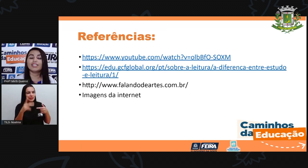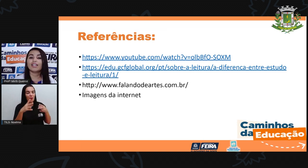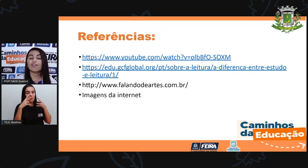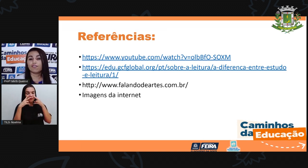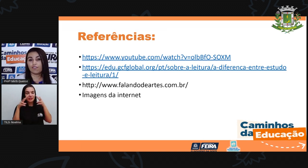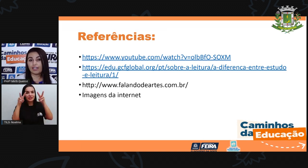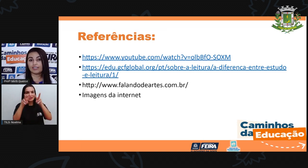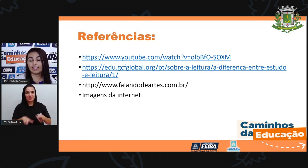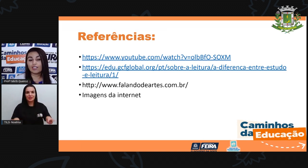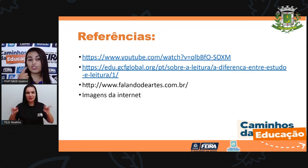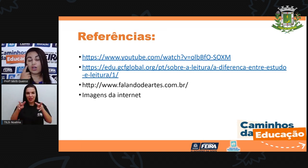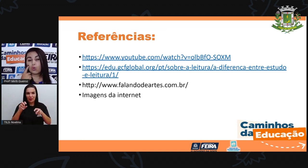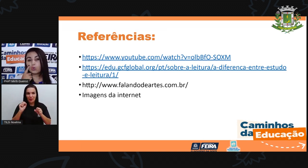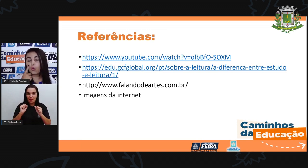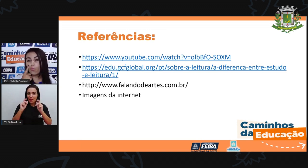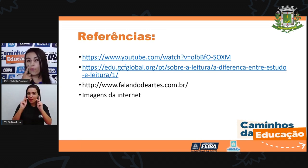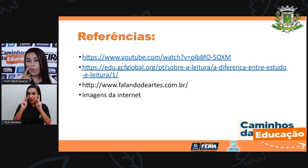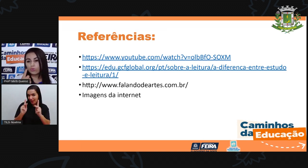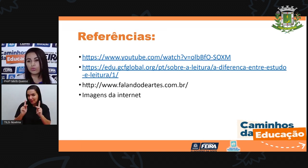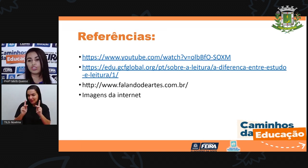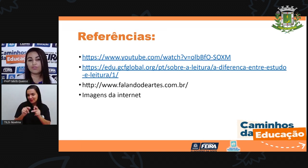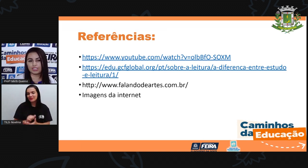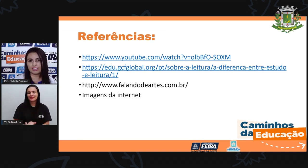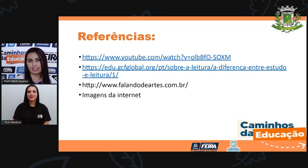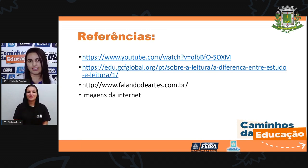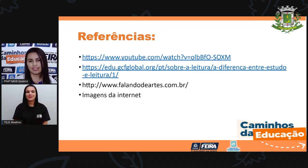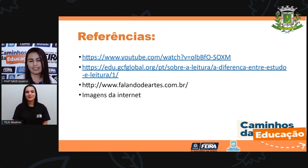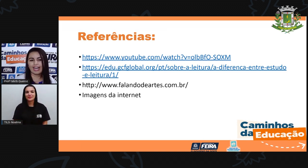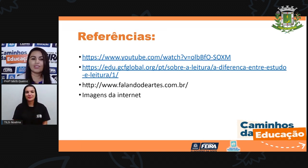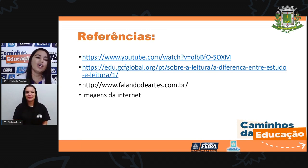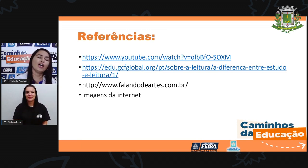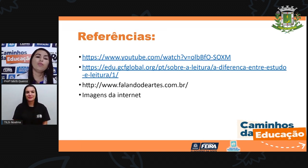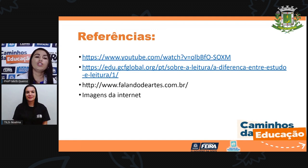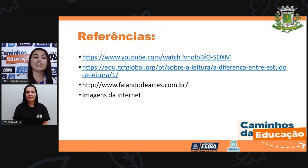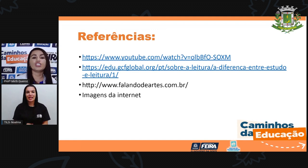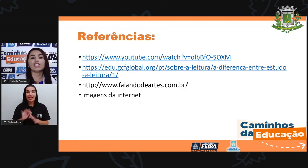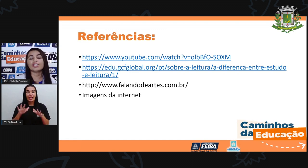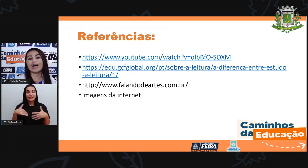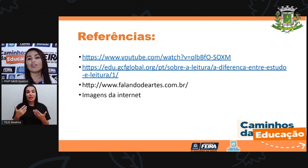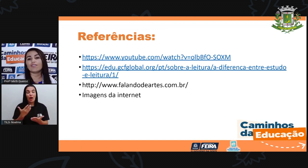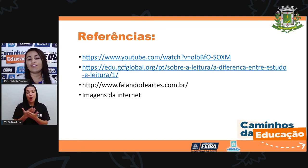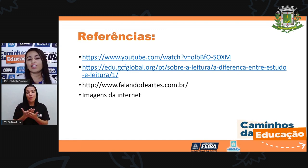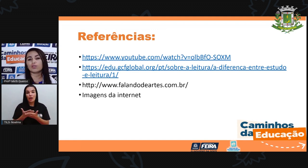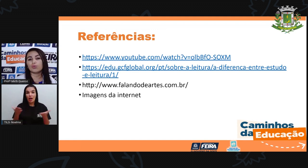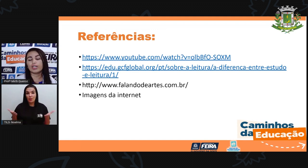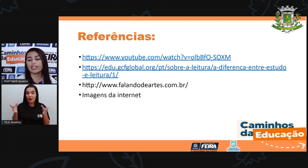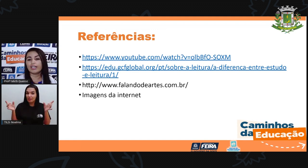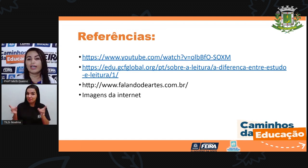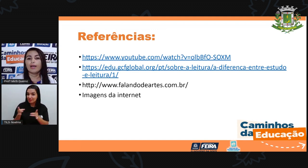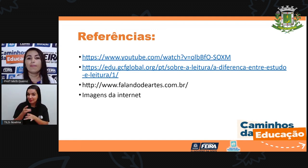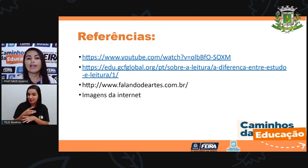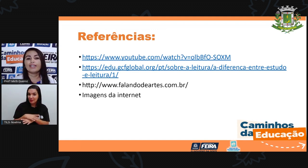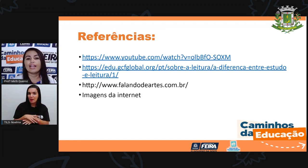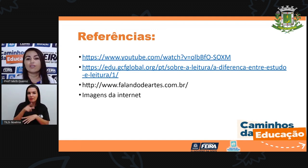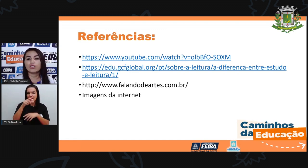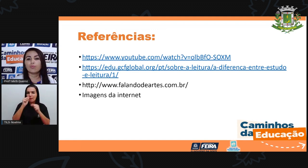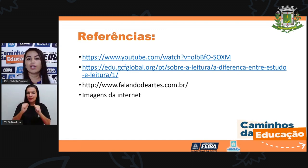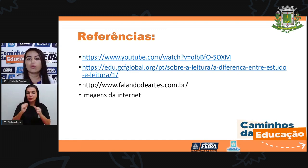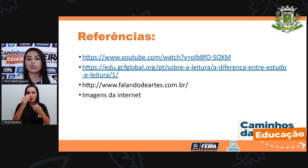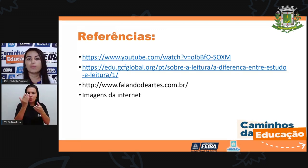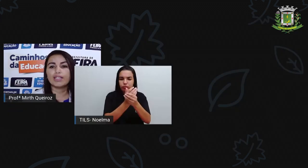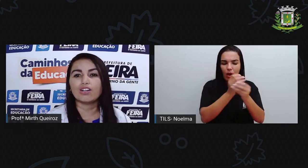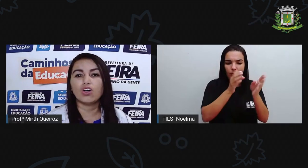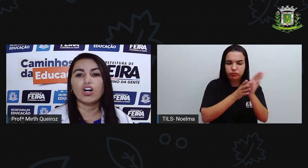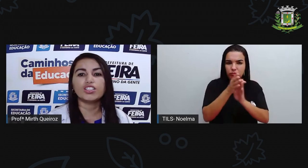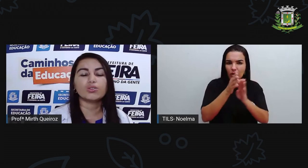vocês veem, certo? De acordo com o ponto de vista, certo? Bom, gente, nossa aula vai ficando por aqui. Pegue lá o seu